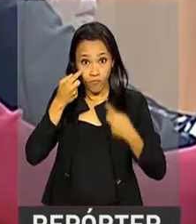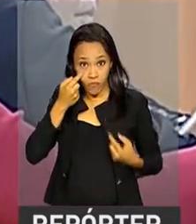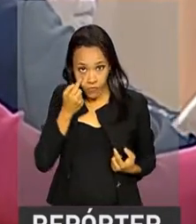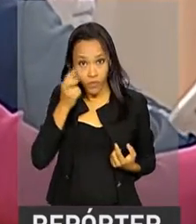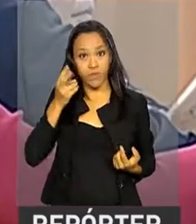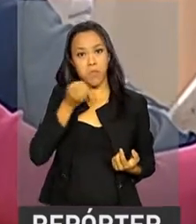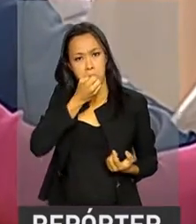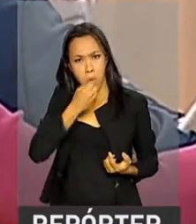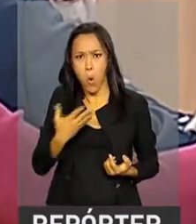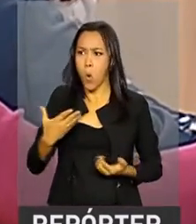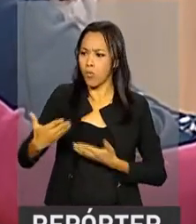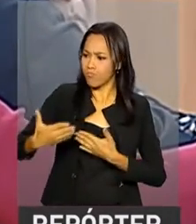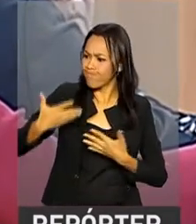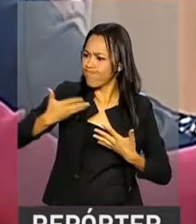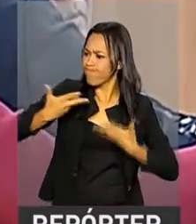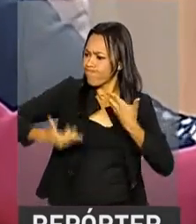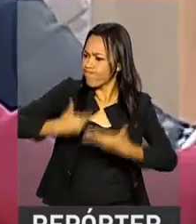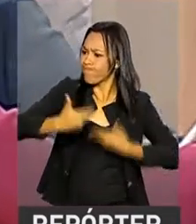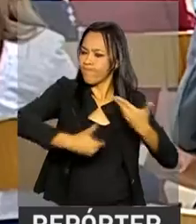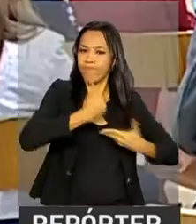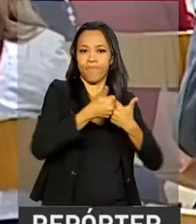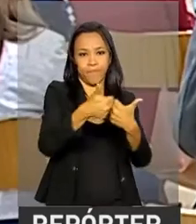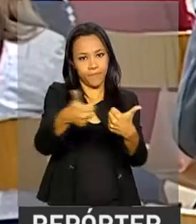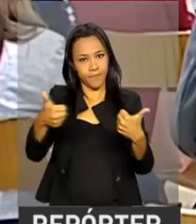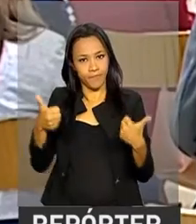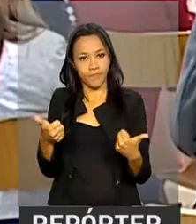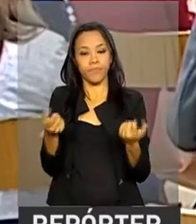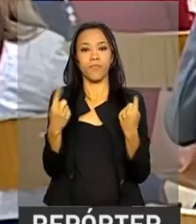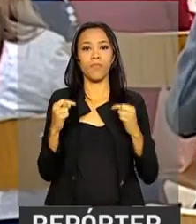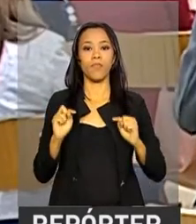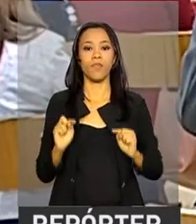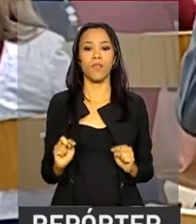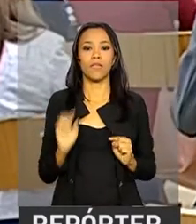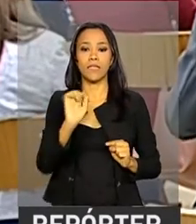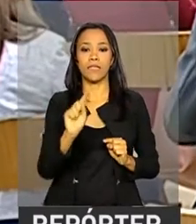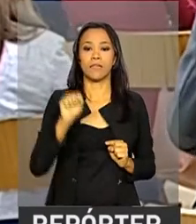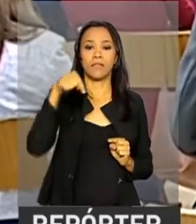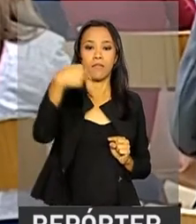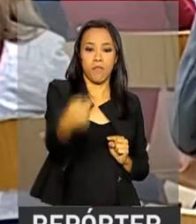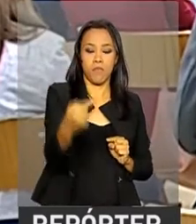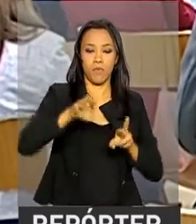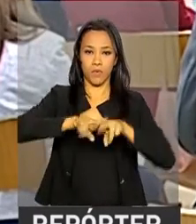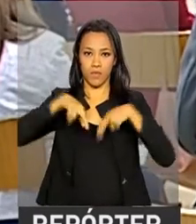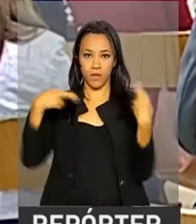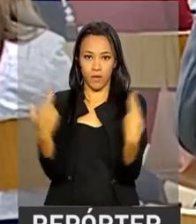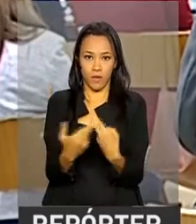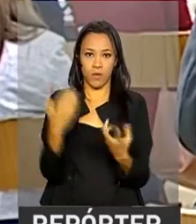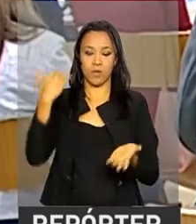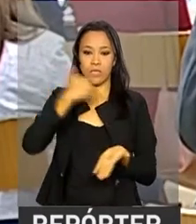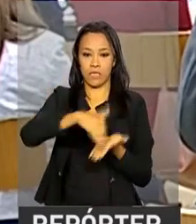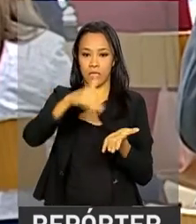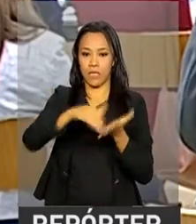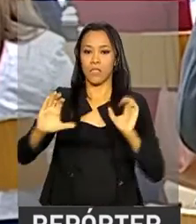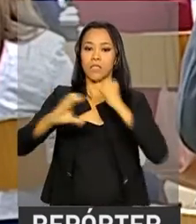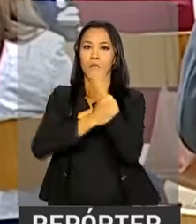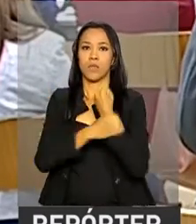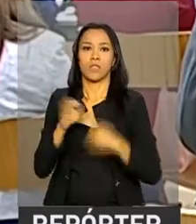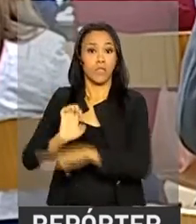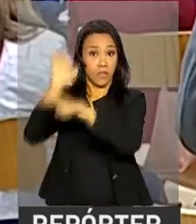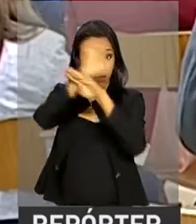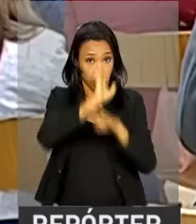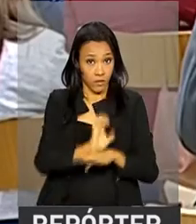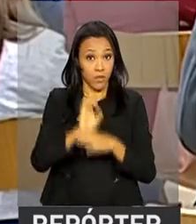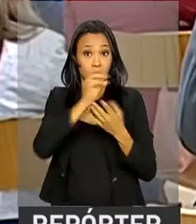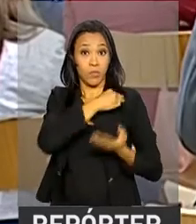aqui do governo federal o estado logo depois dessa reunião com os secretários de segurança ministro da justiça alexandre de